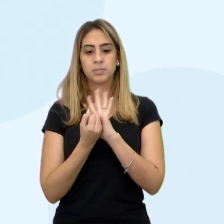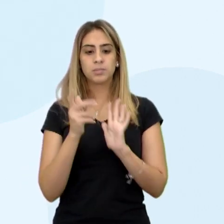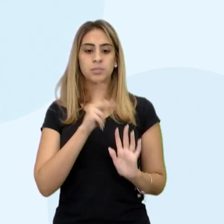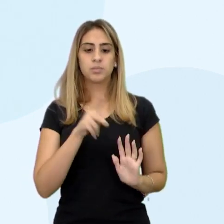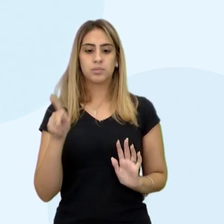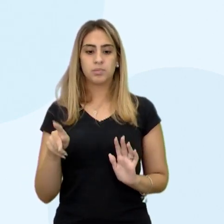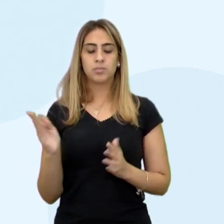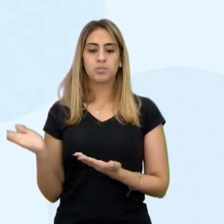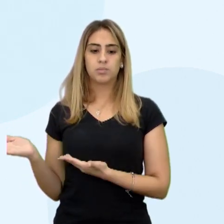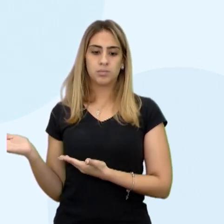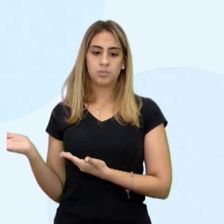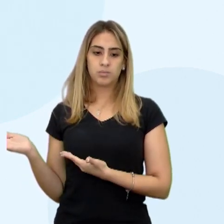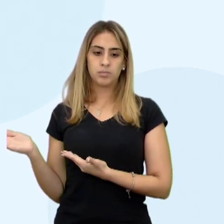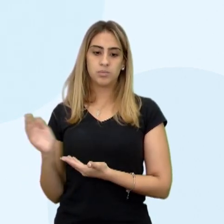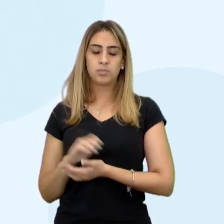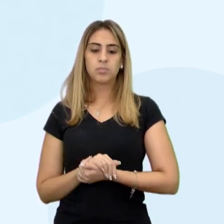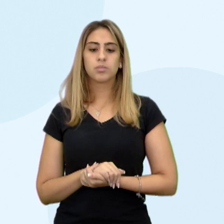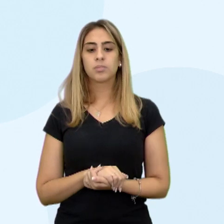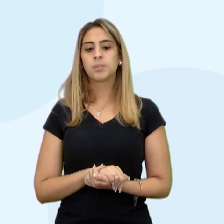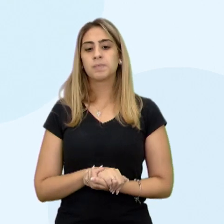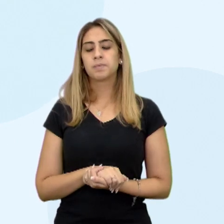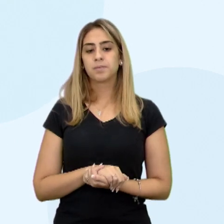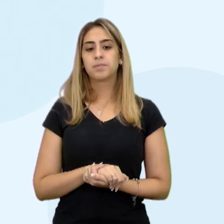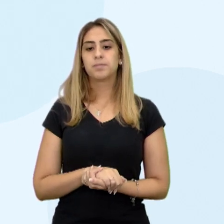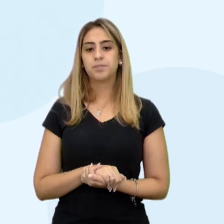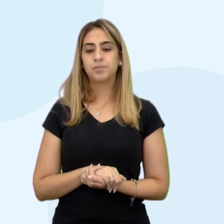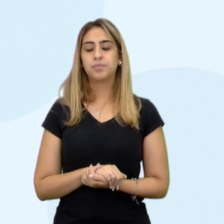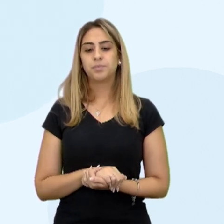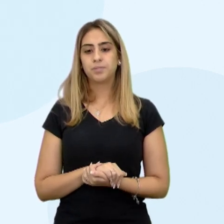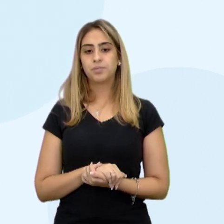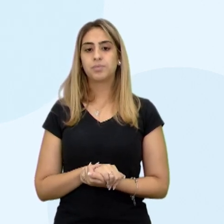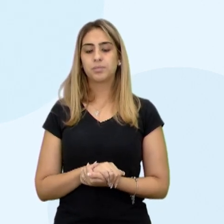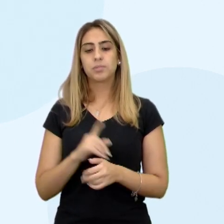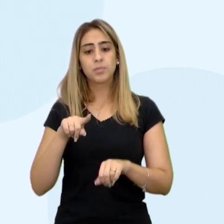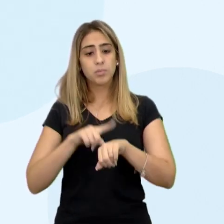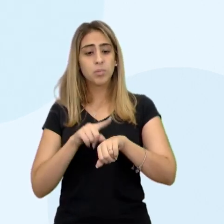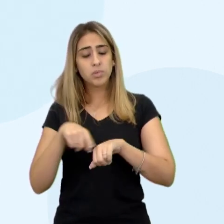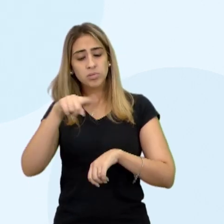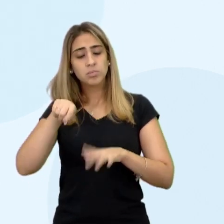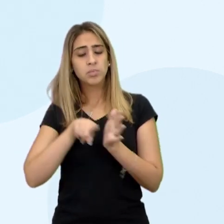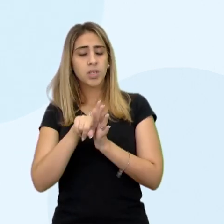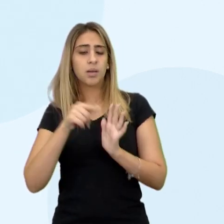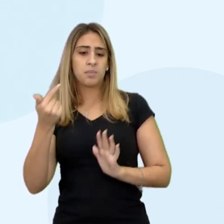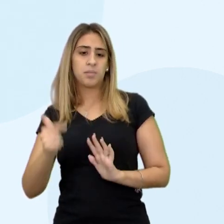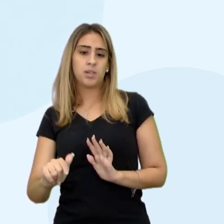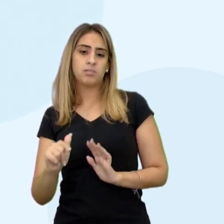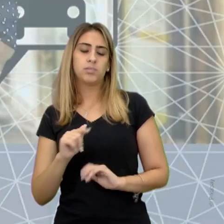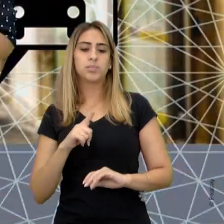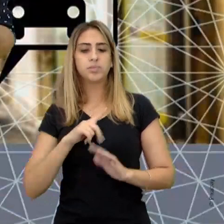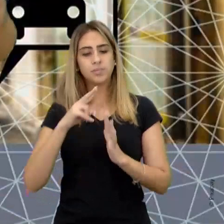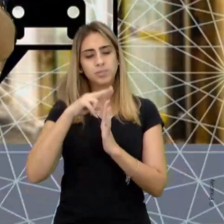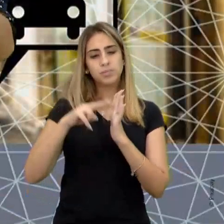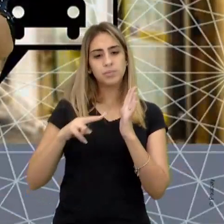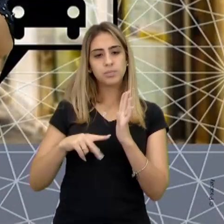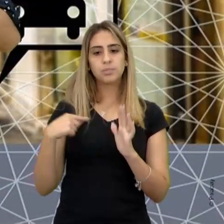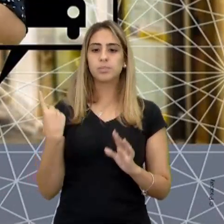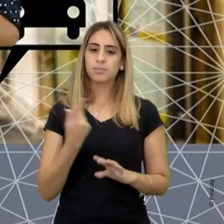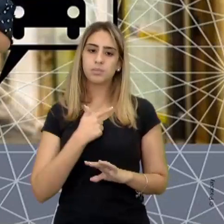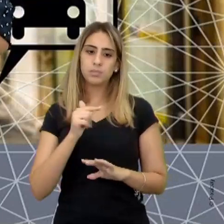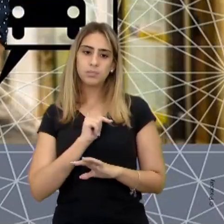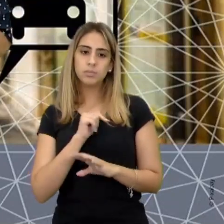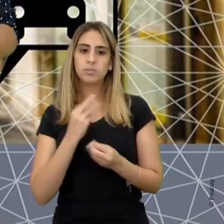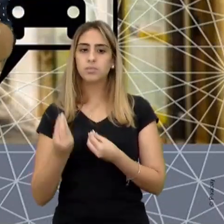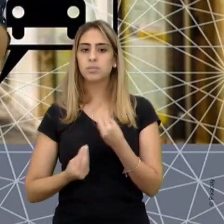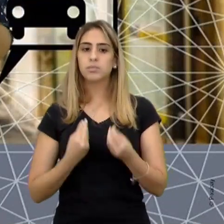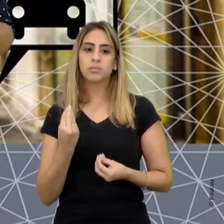professor aí com a sua interação nas redes sociais. Gente, é o momento de você pesquisar um pouco mais. Teve dica de leitura, nós tivemos dicas de